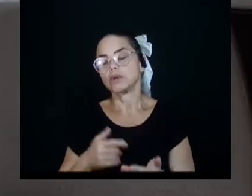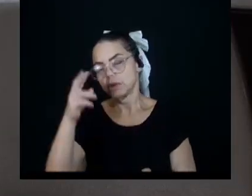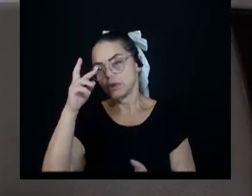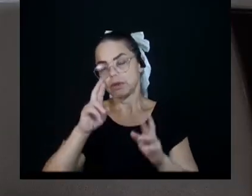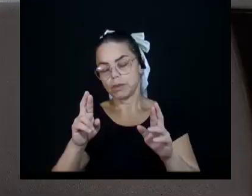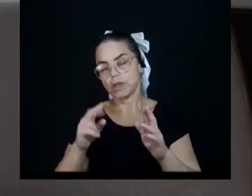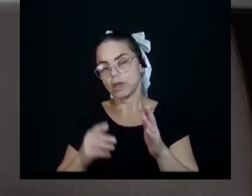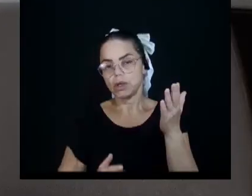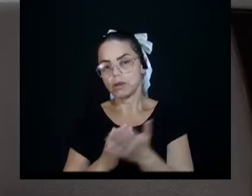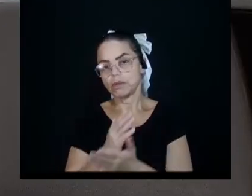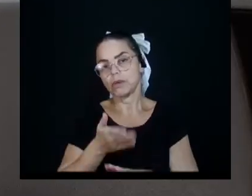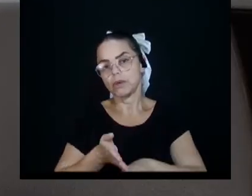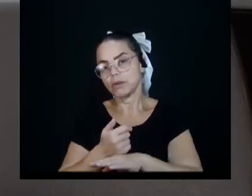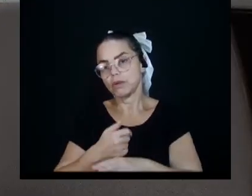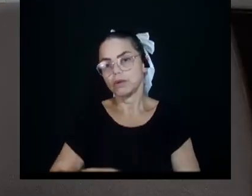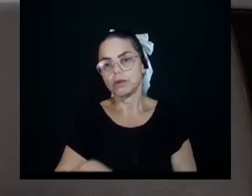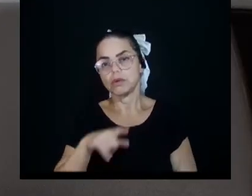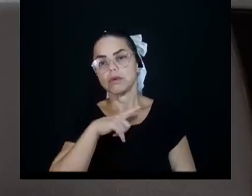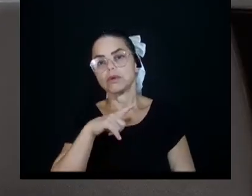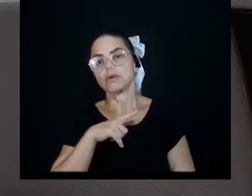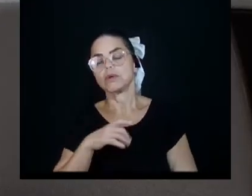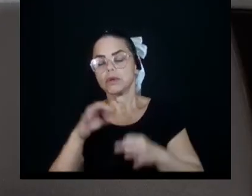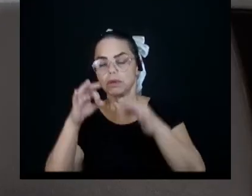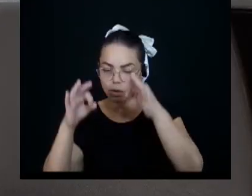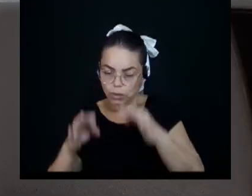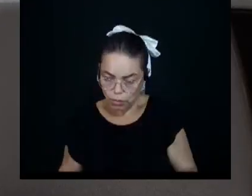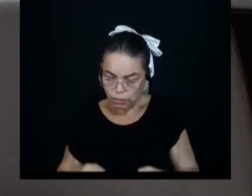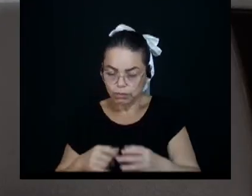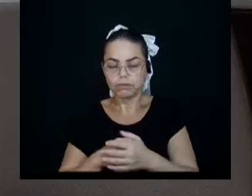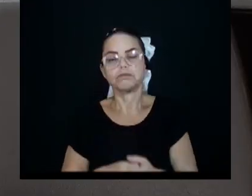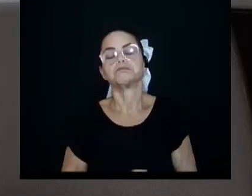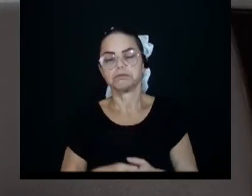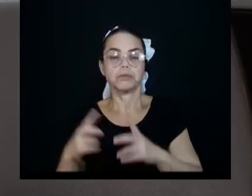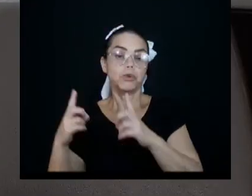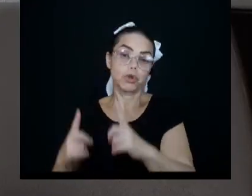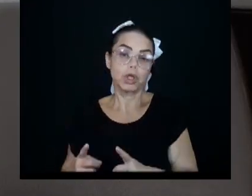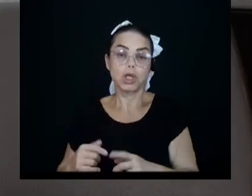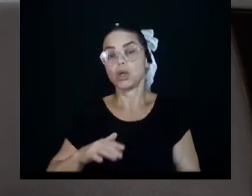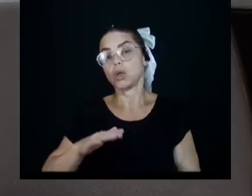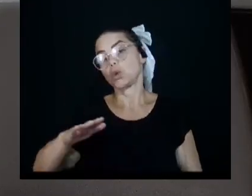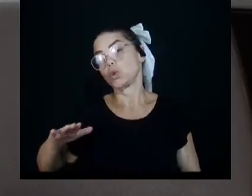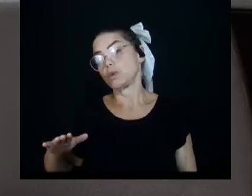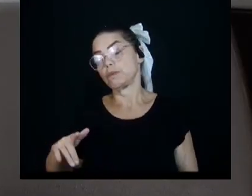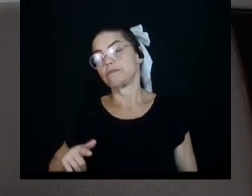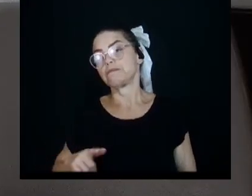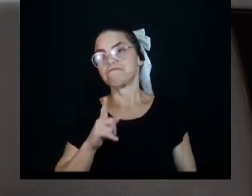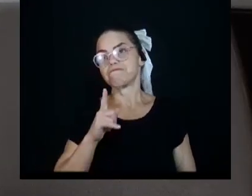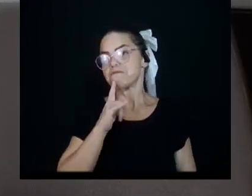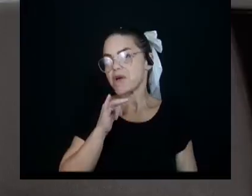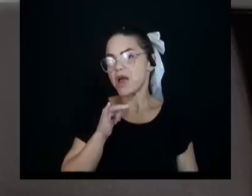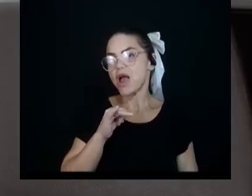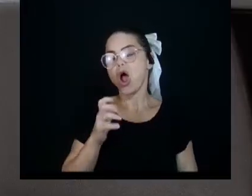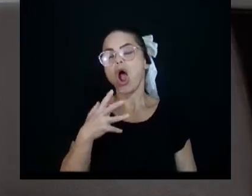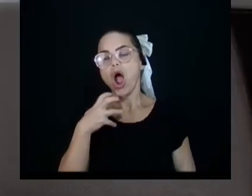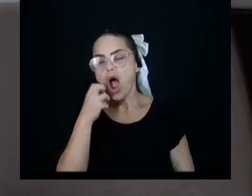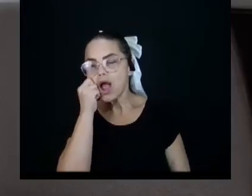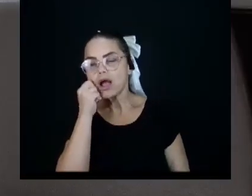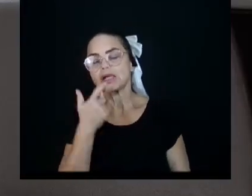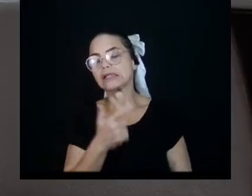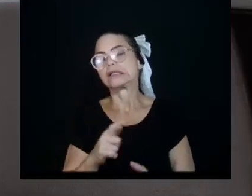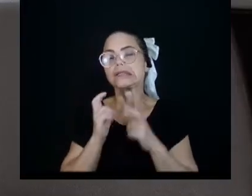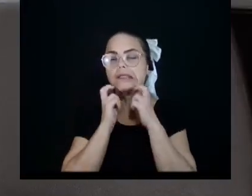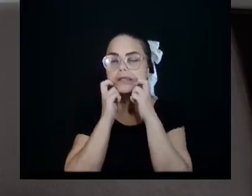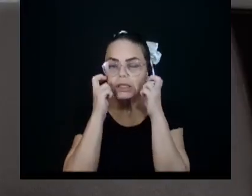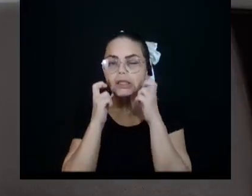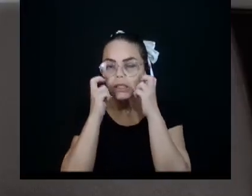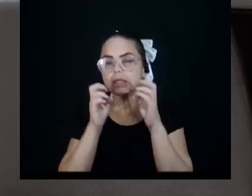garantir também a integridade, né? Exatamente. Tanto da criança e também dos pais adotivos, para não ter o constrangimento para nenhum dos lados.